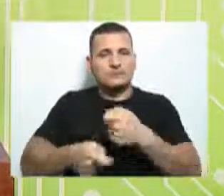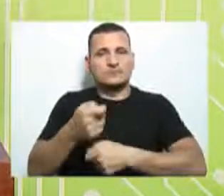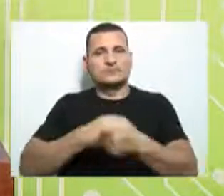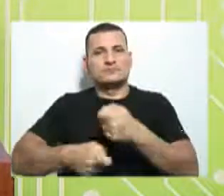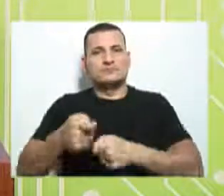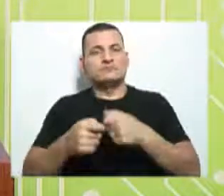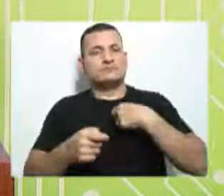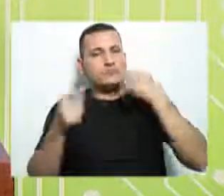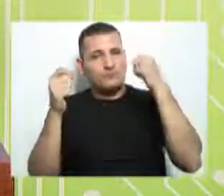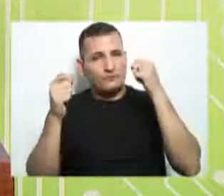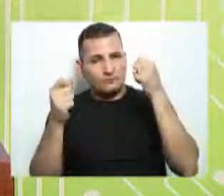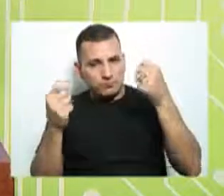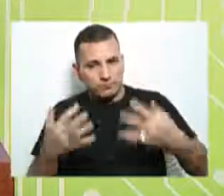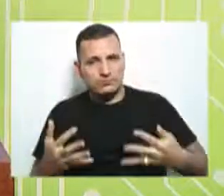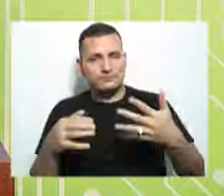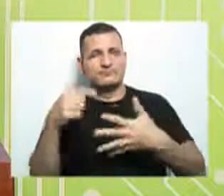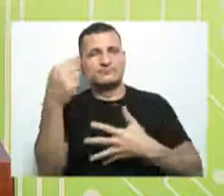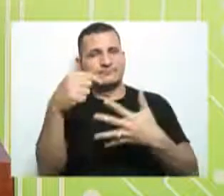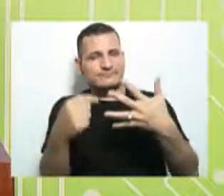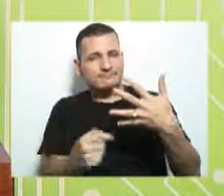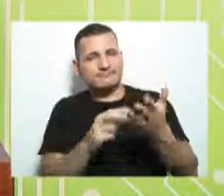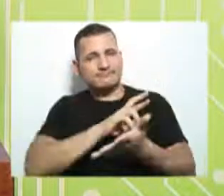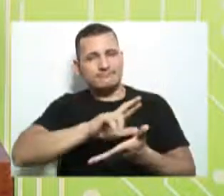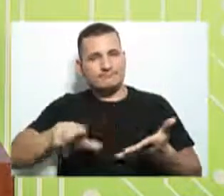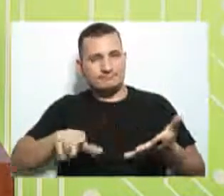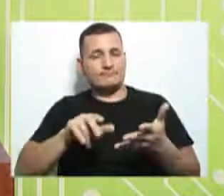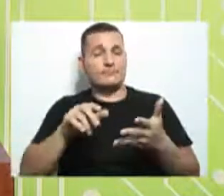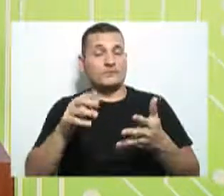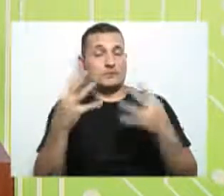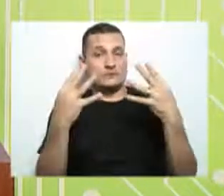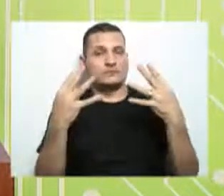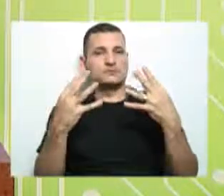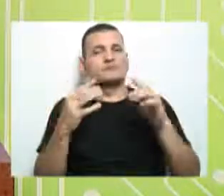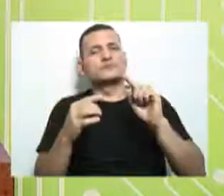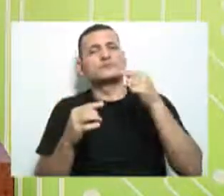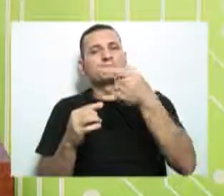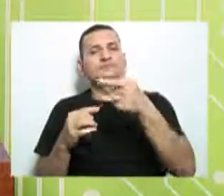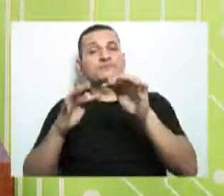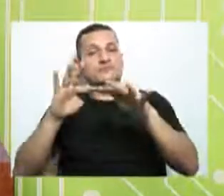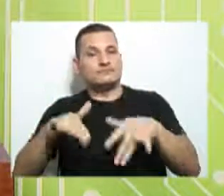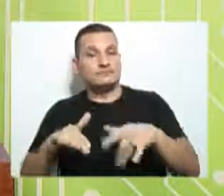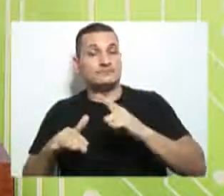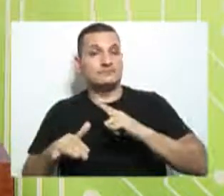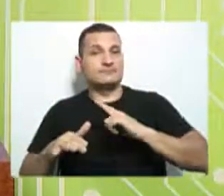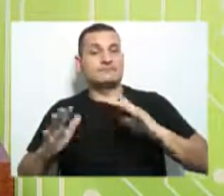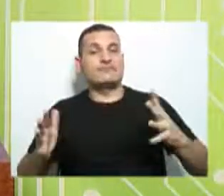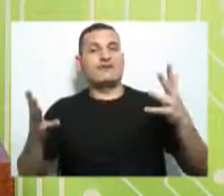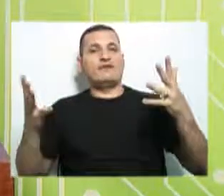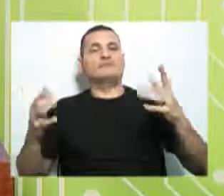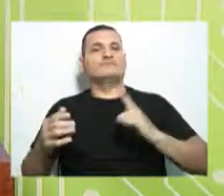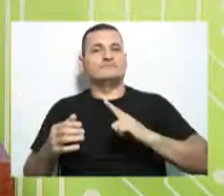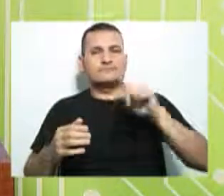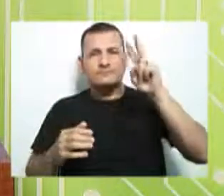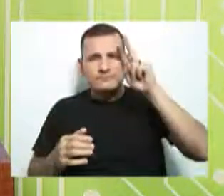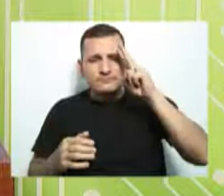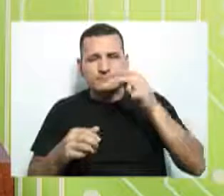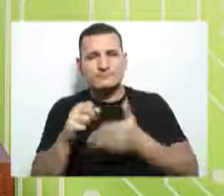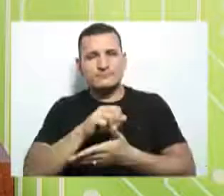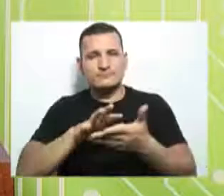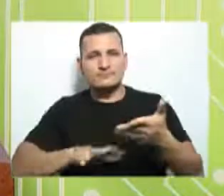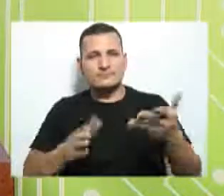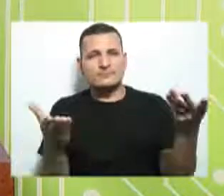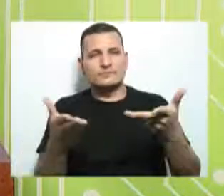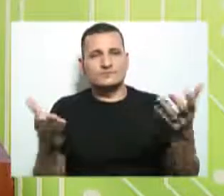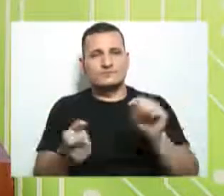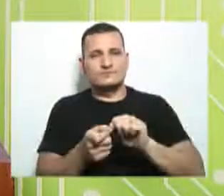falar um monte de coisa aqui, espero que você preste muita atenção e no final tem uma surpresa. Lembra da atividade aqui que nós vamos fazer hoje, na